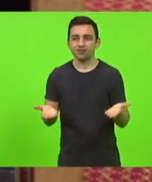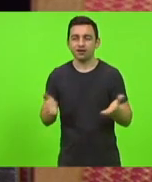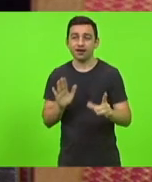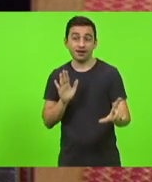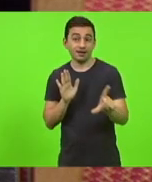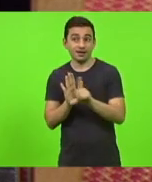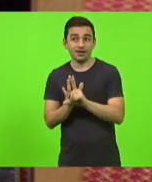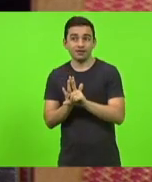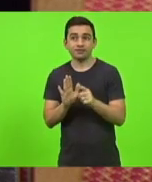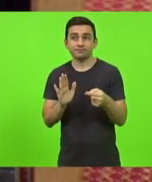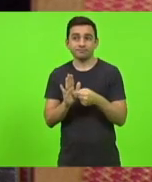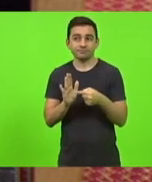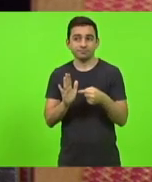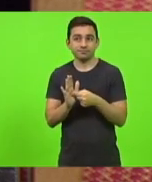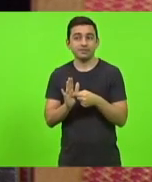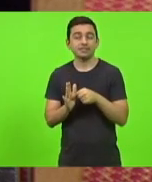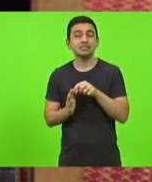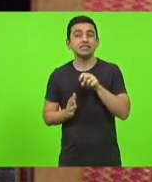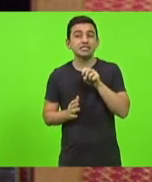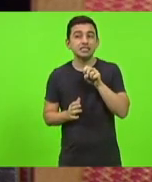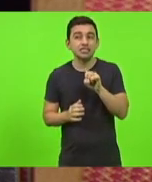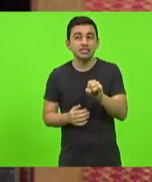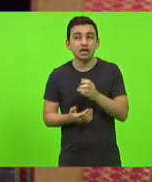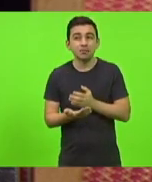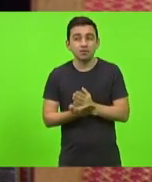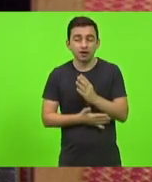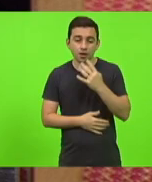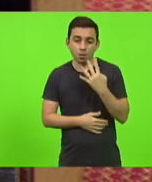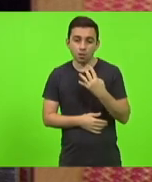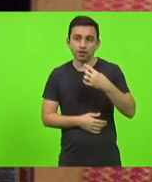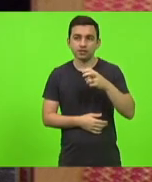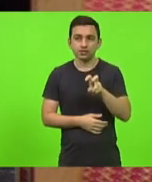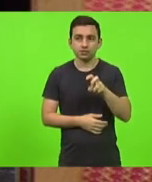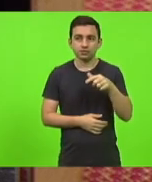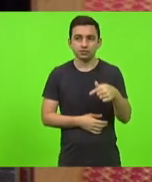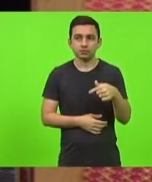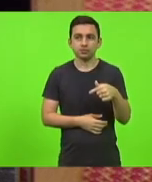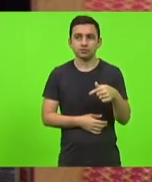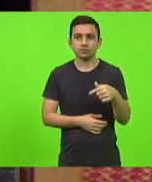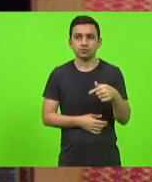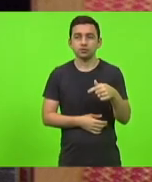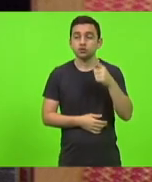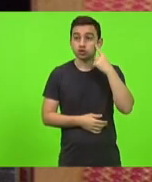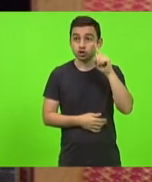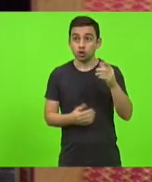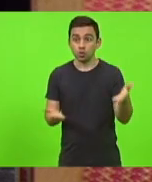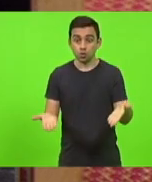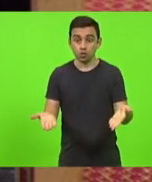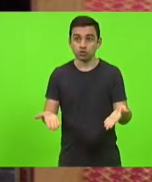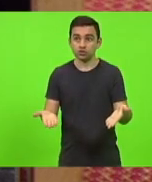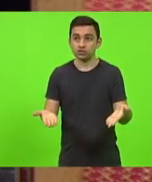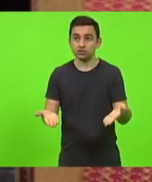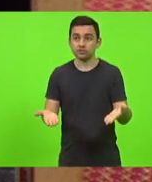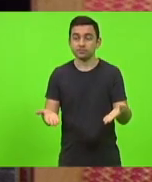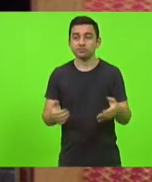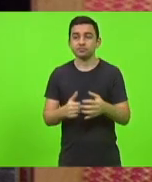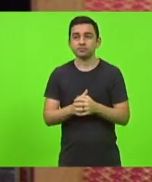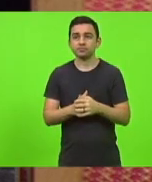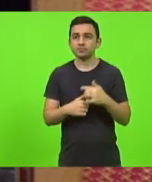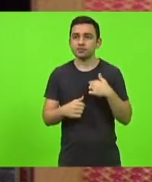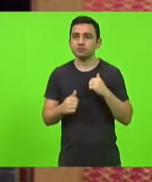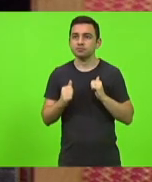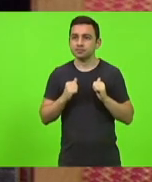que será aprovada, a nossa 457, no dia de hoje, espero que,